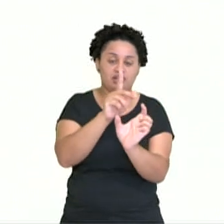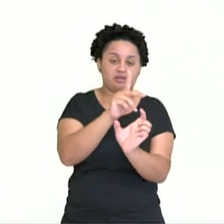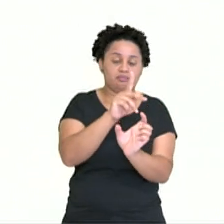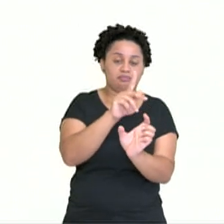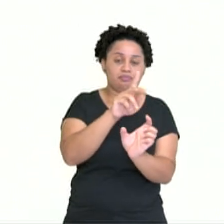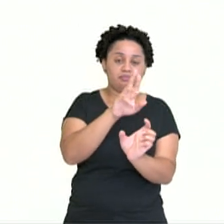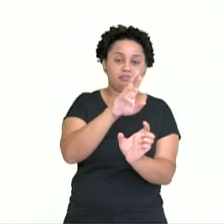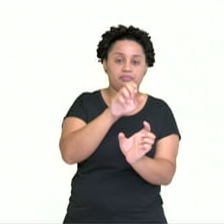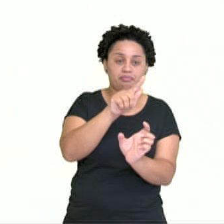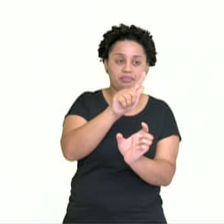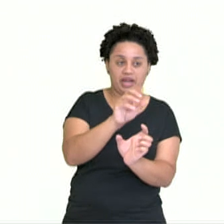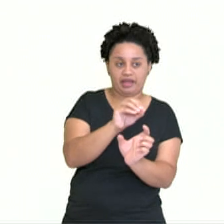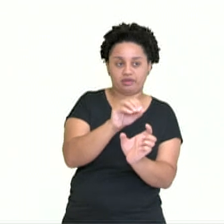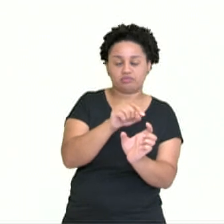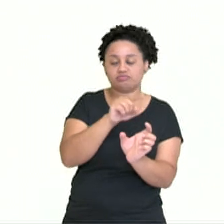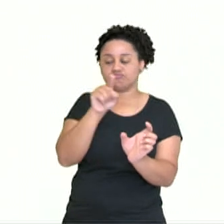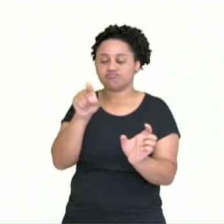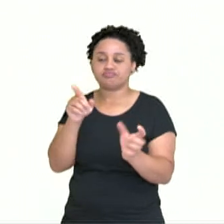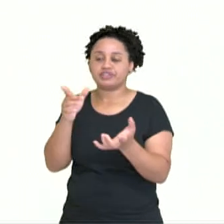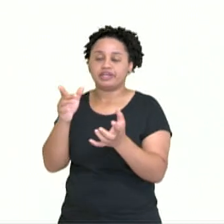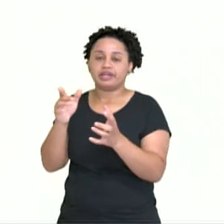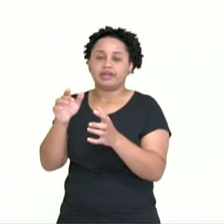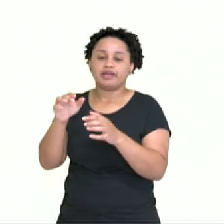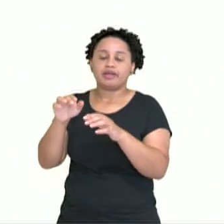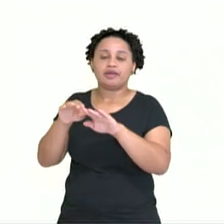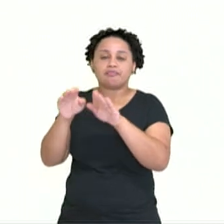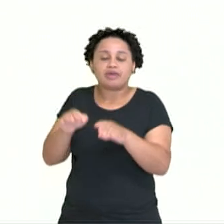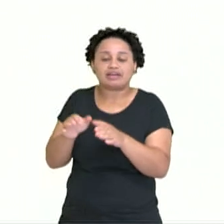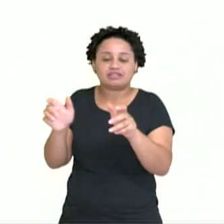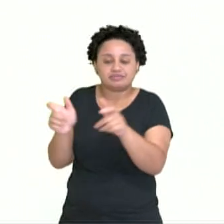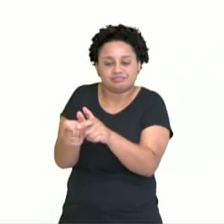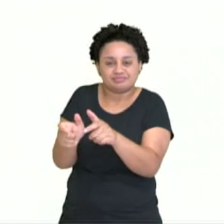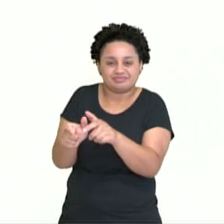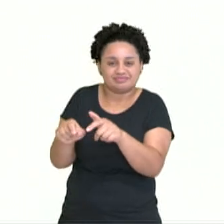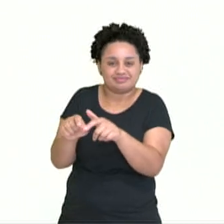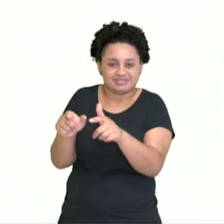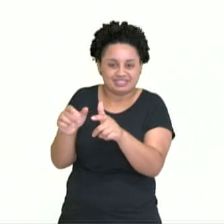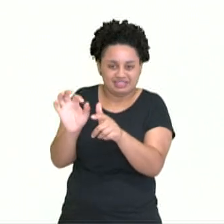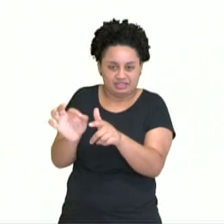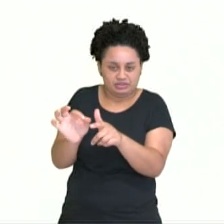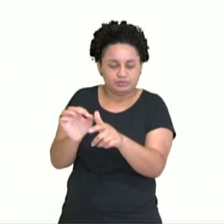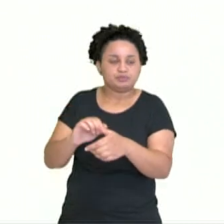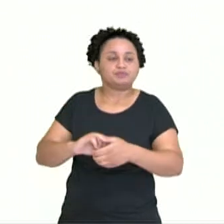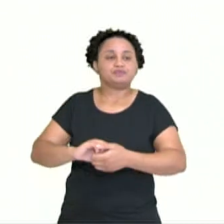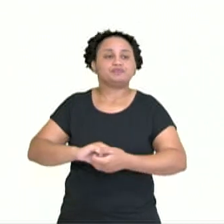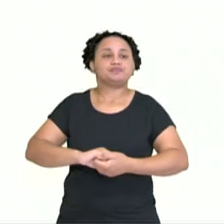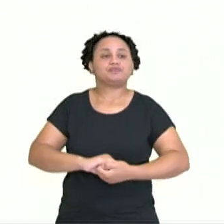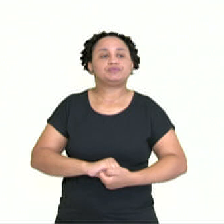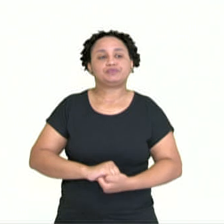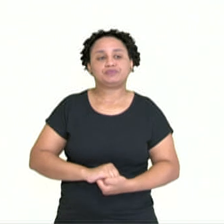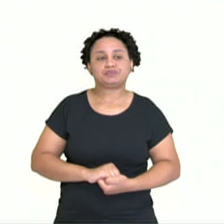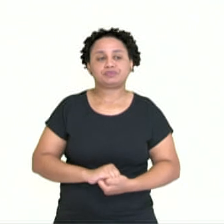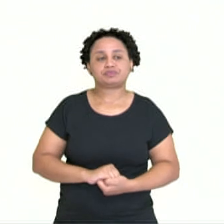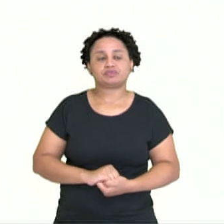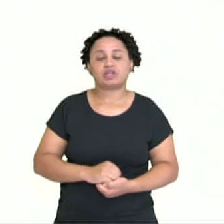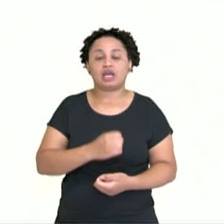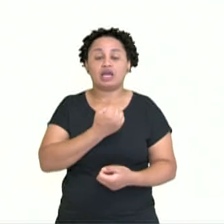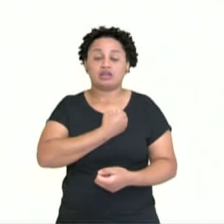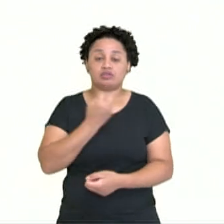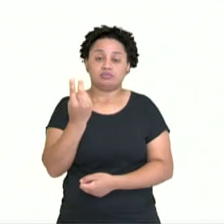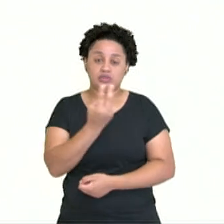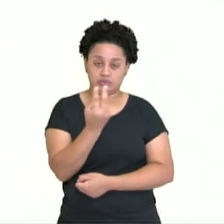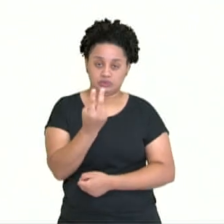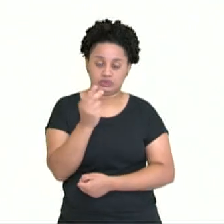e mesinha de centro, aquela que fica no meio da sala, tá bom? E a número